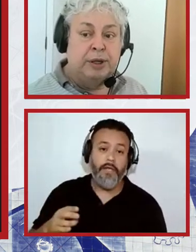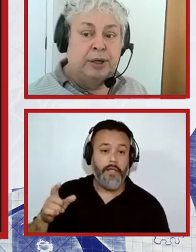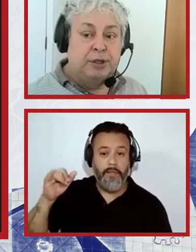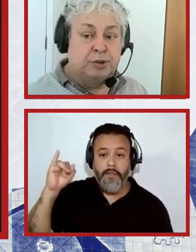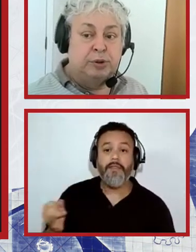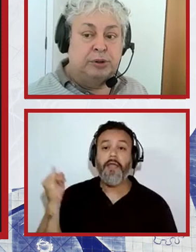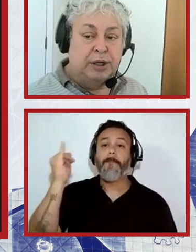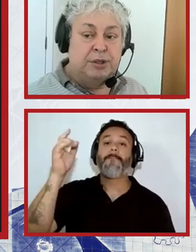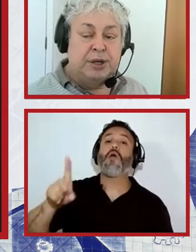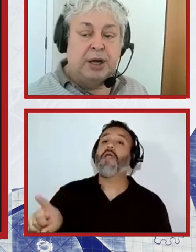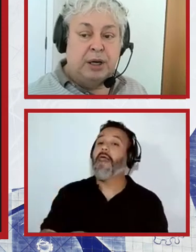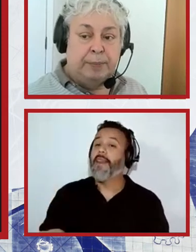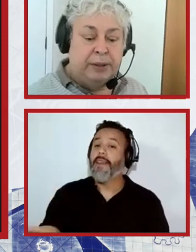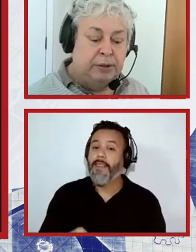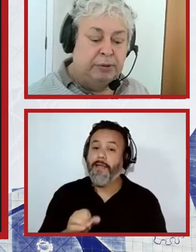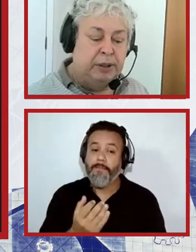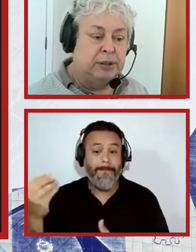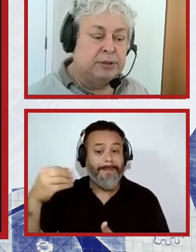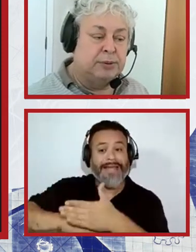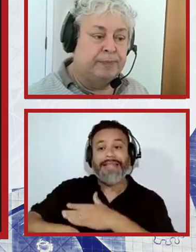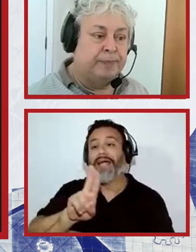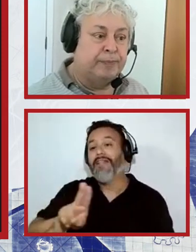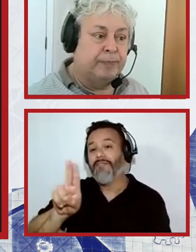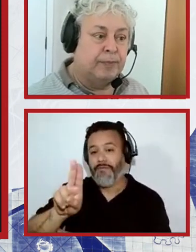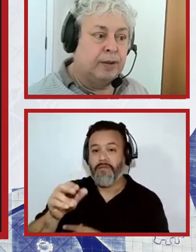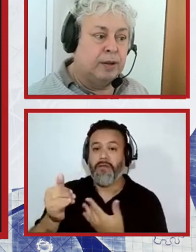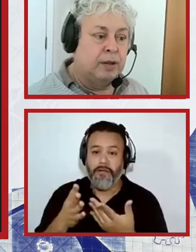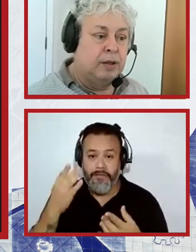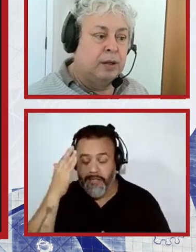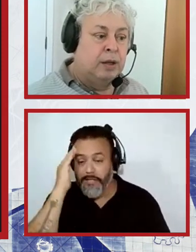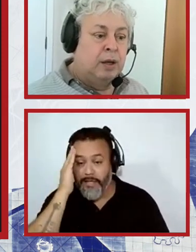uma pessoa que escuta, que enxerga, aprender inglês.